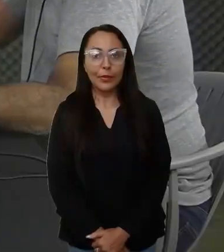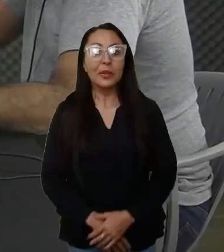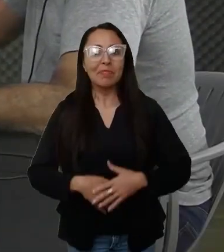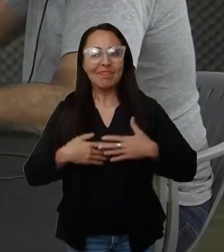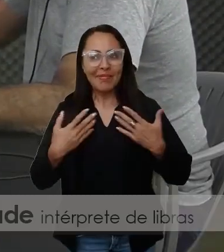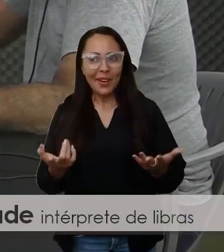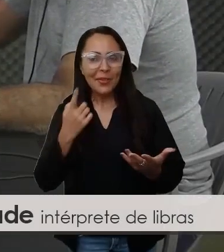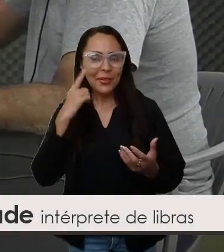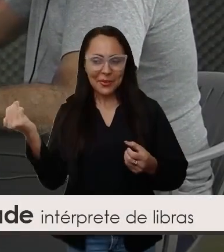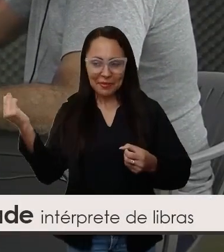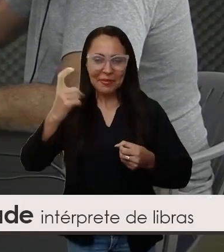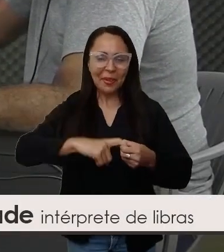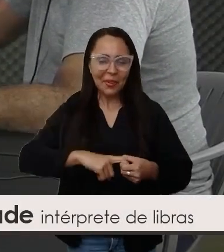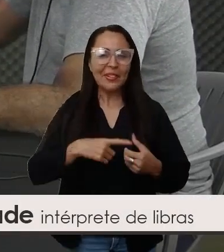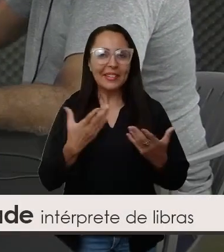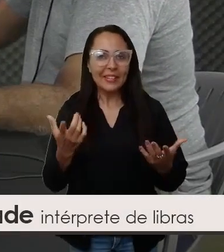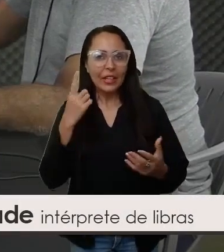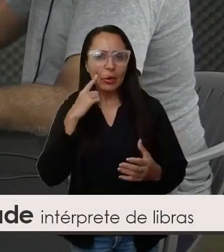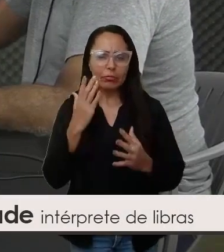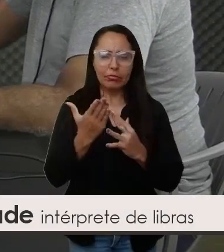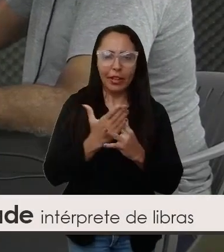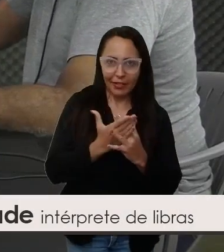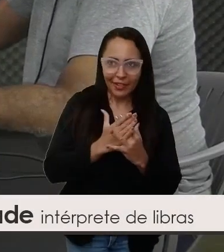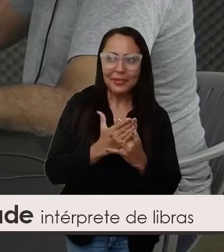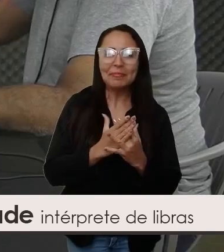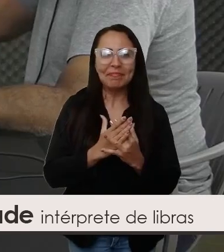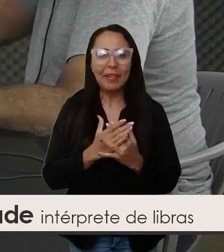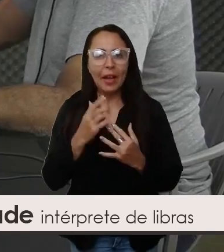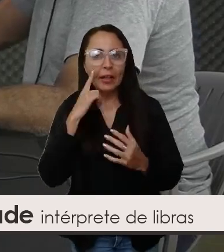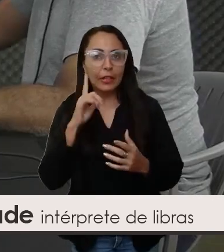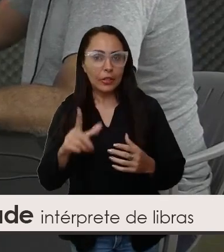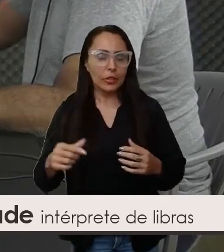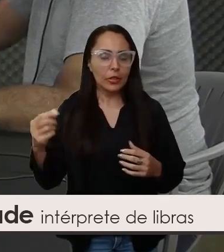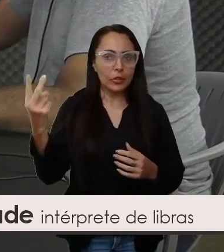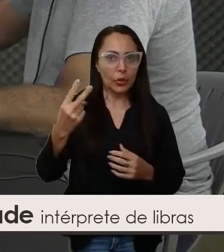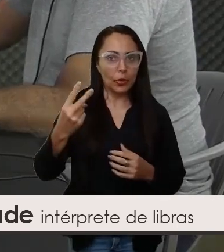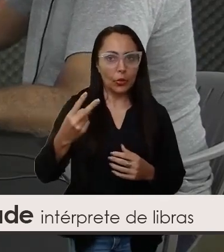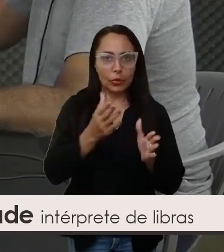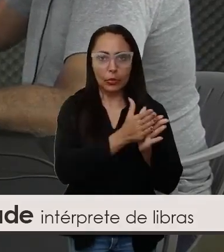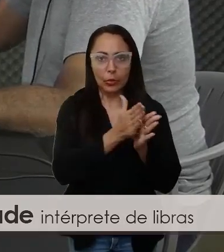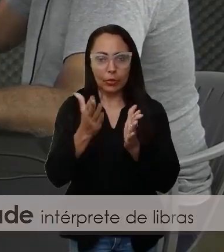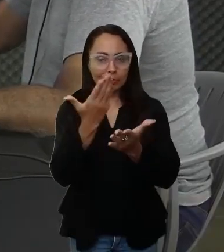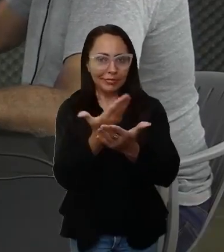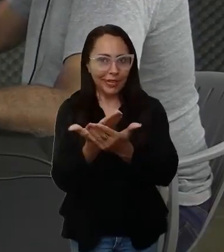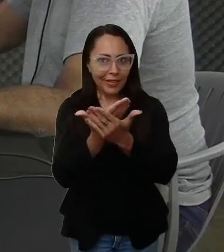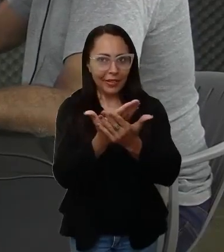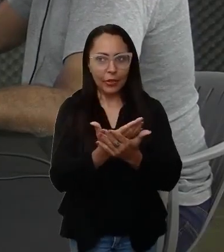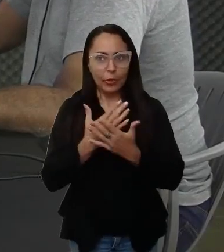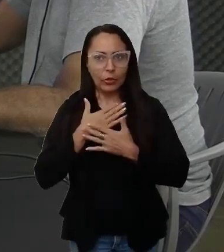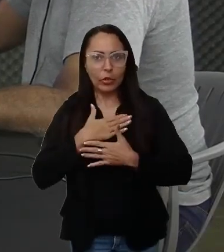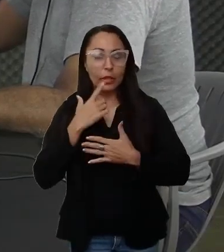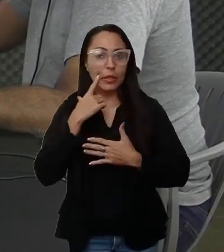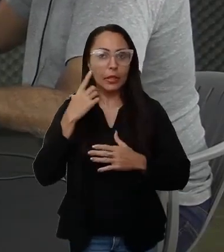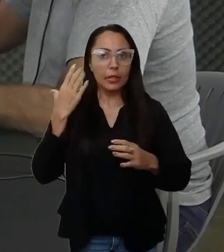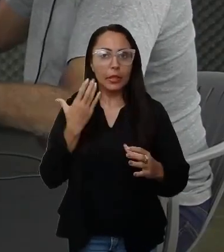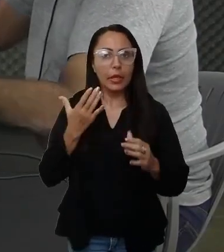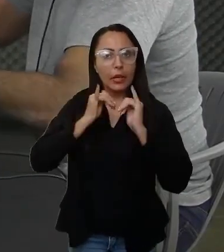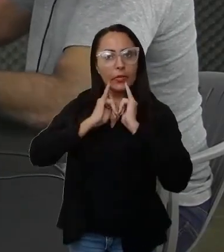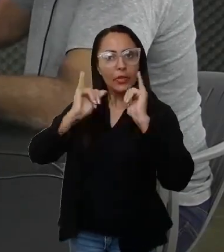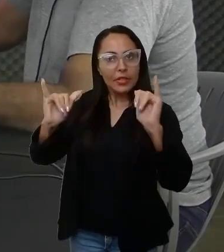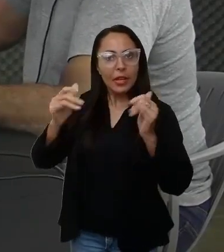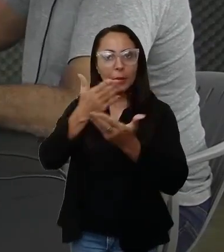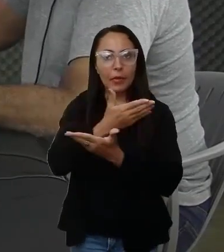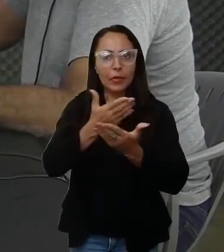Bom, pessoal, a gente está voltando agora após o intervalo, né, para esse segundo bloco e gostaria de comunicar, né, para fazer